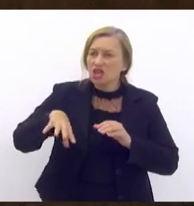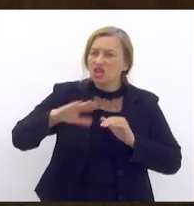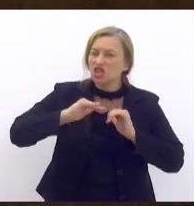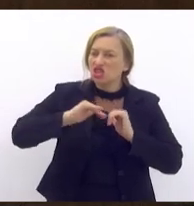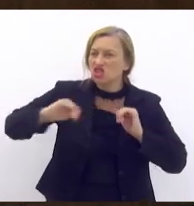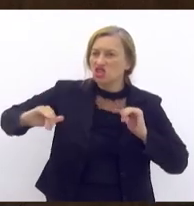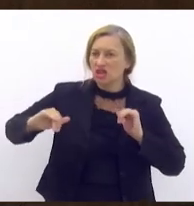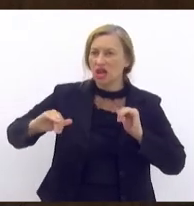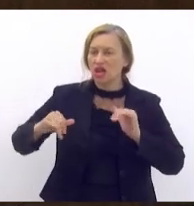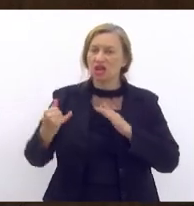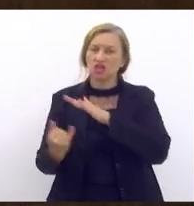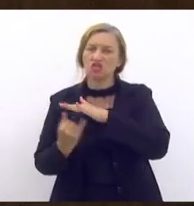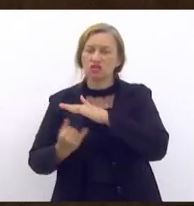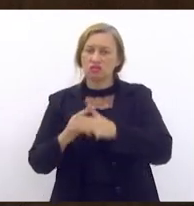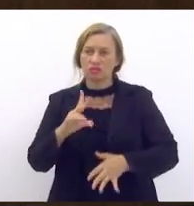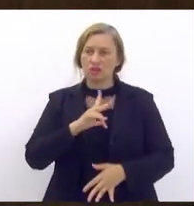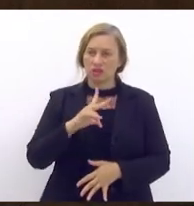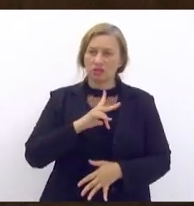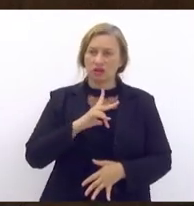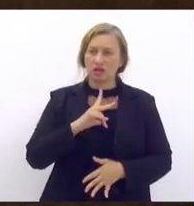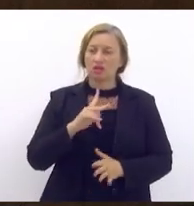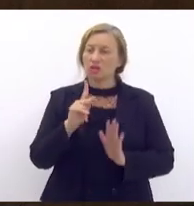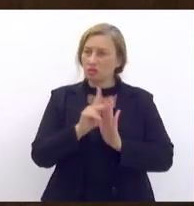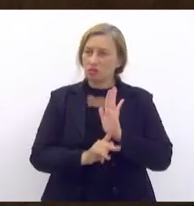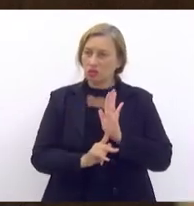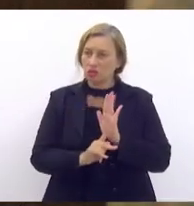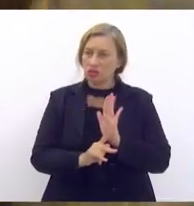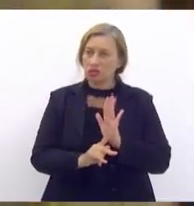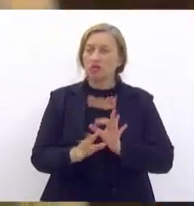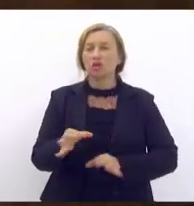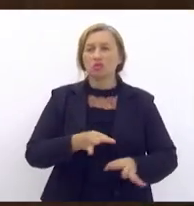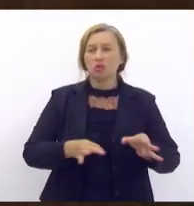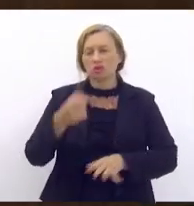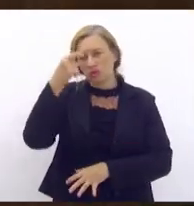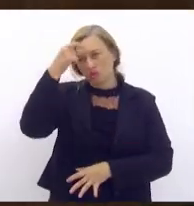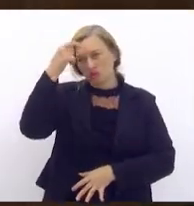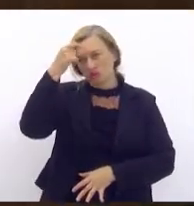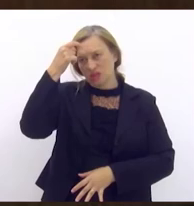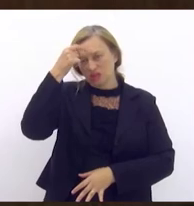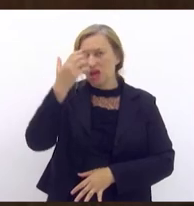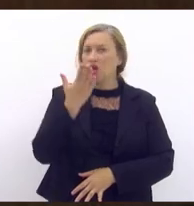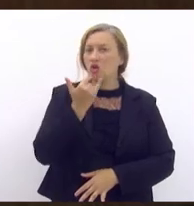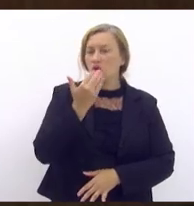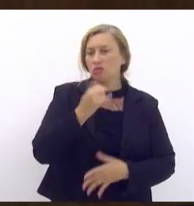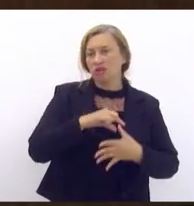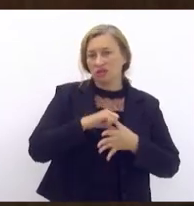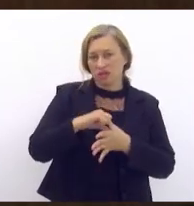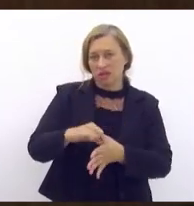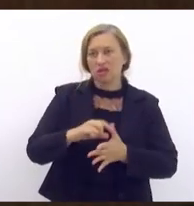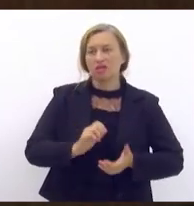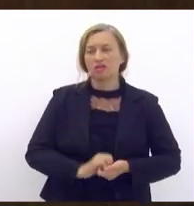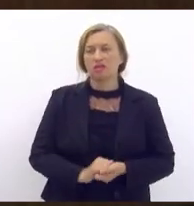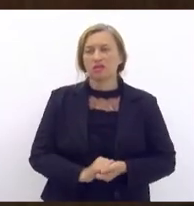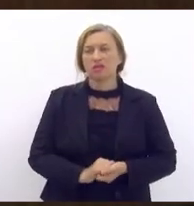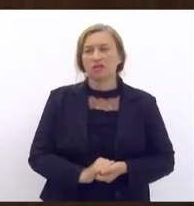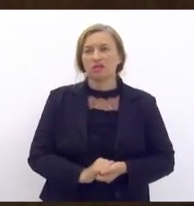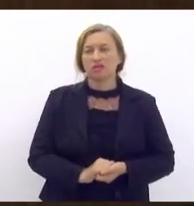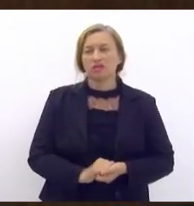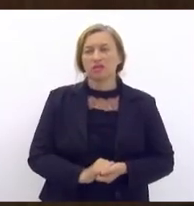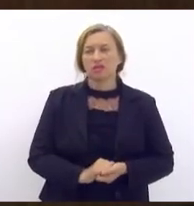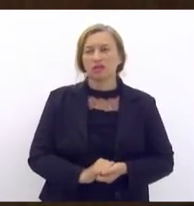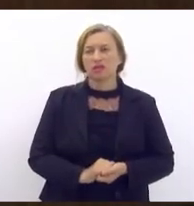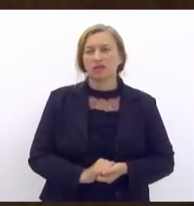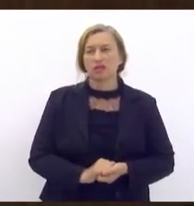retirar as instituições privadas desse projeto, que é um programa de conscientização, um guia alimentar, que não vai causar